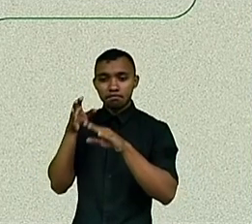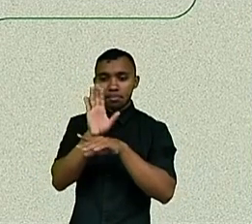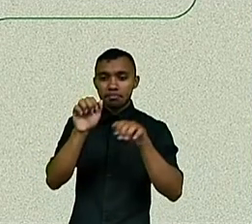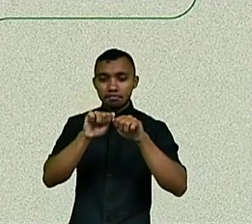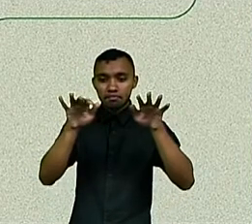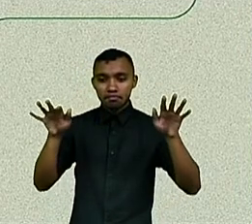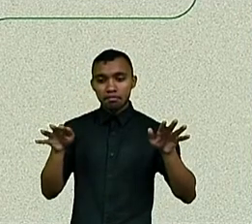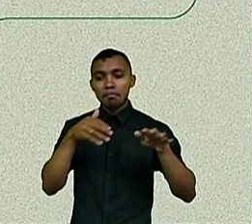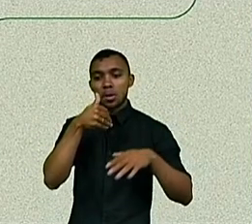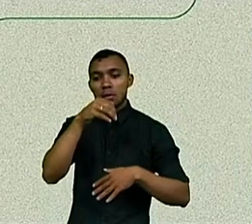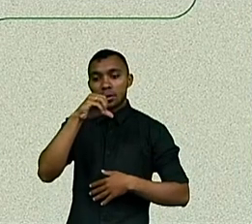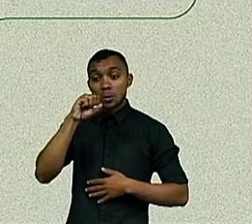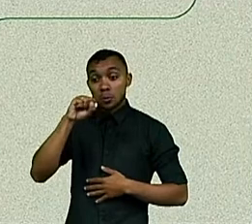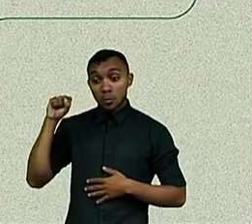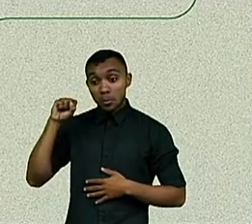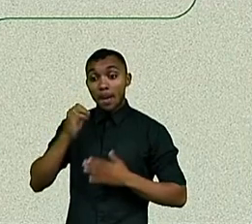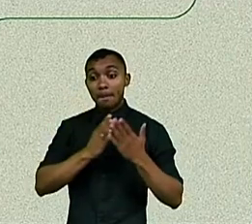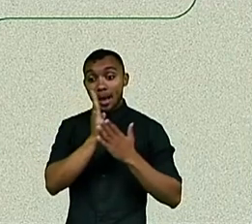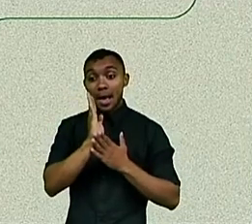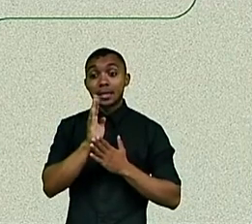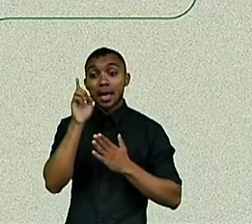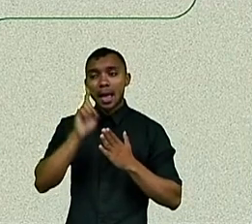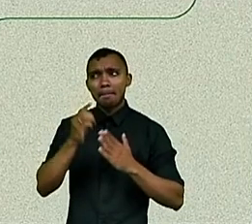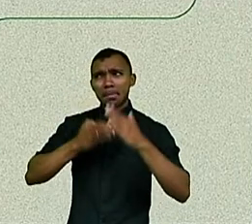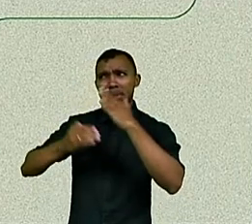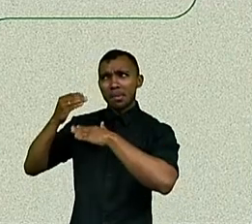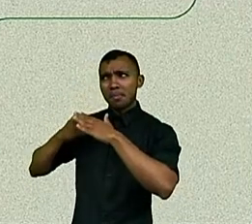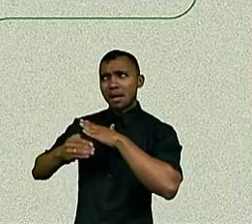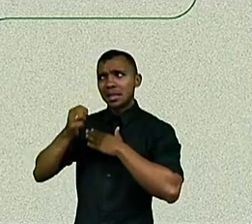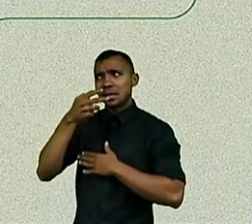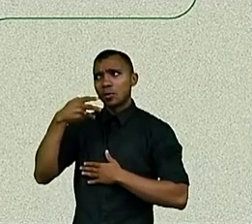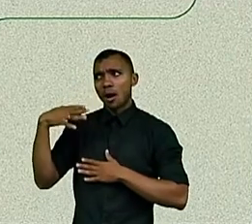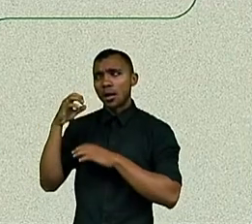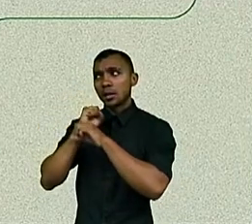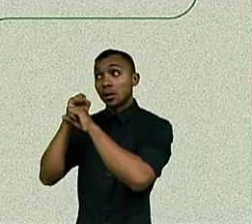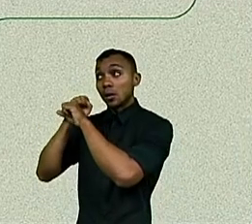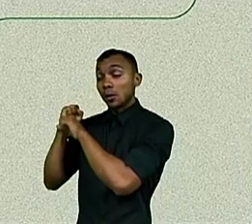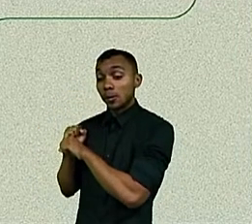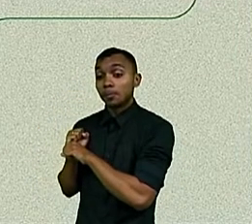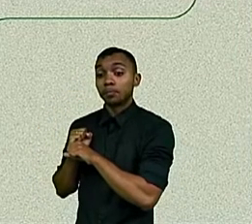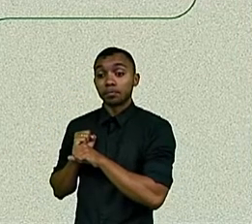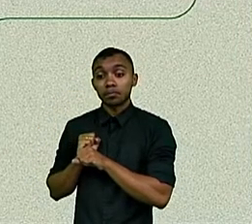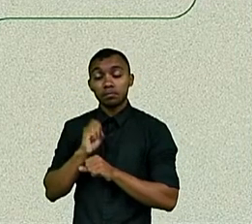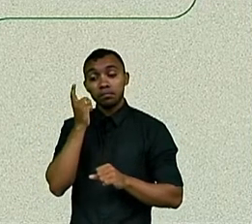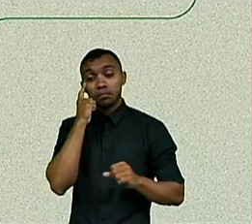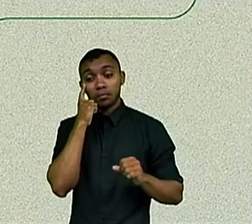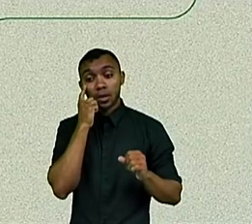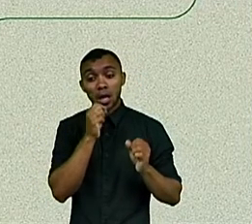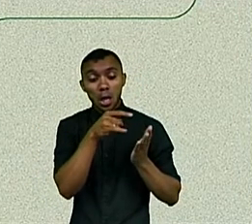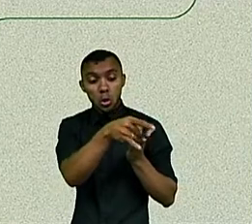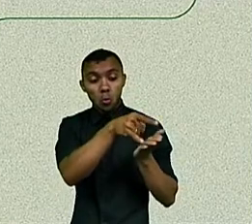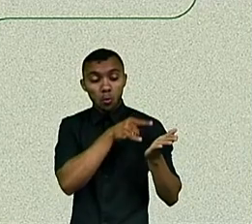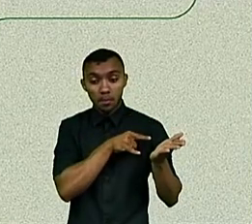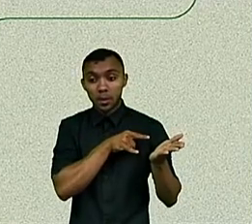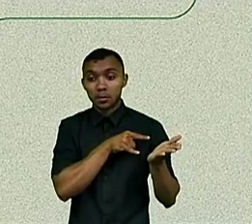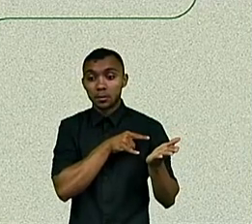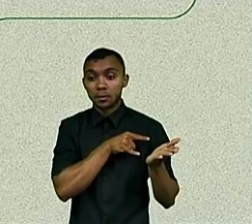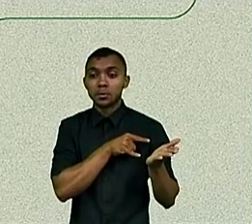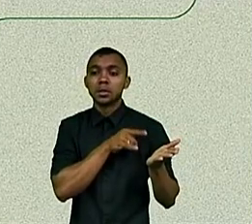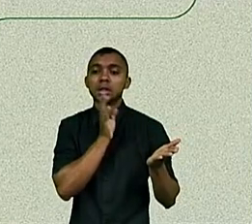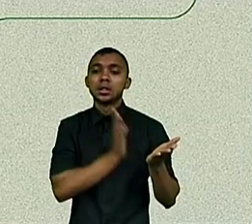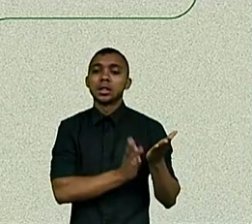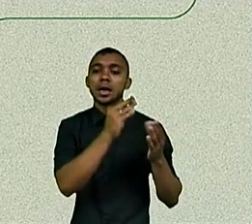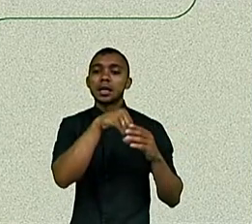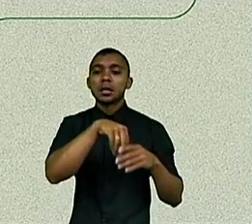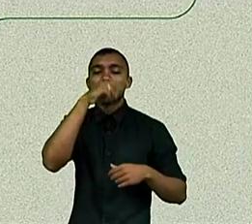1988 a 34 anos atrás ela trazia uma série né